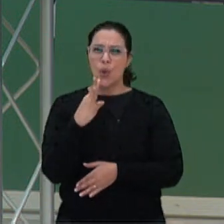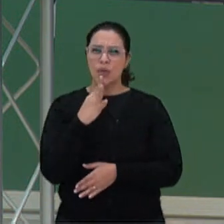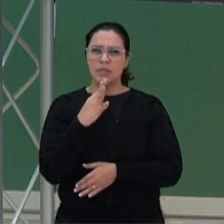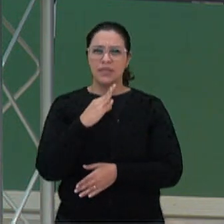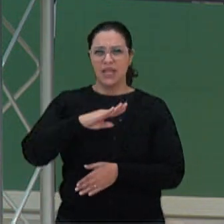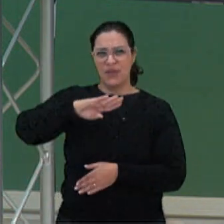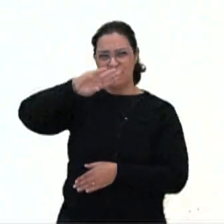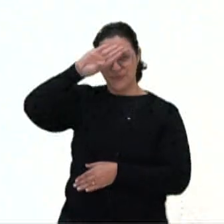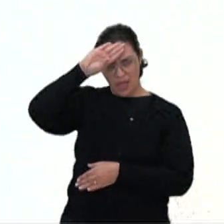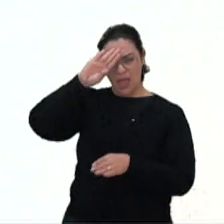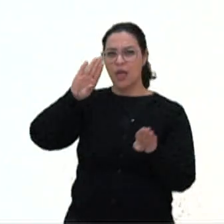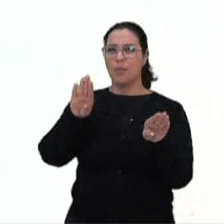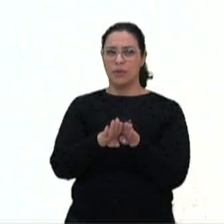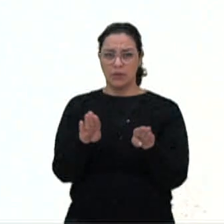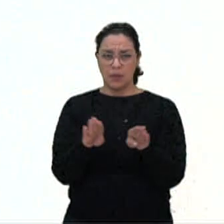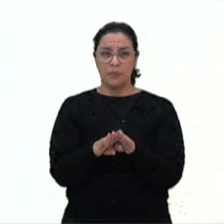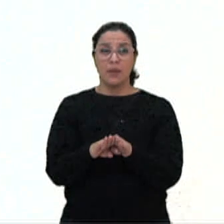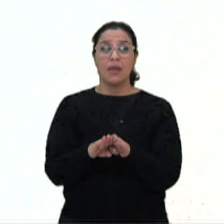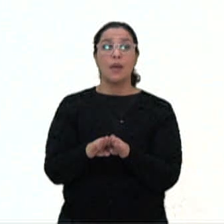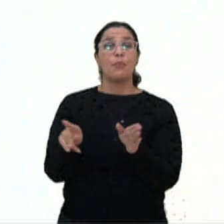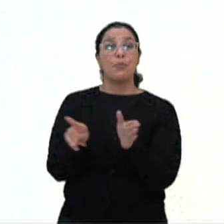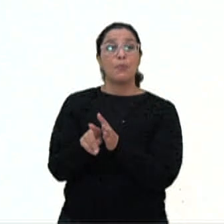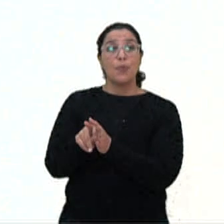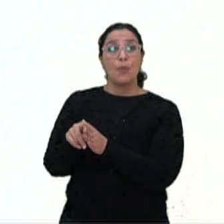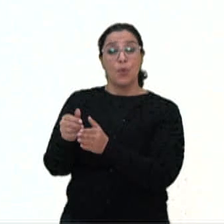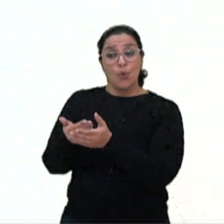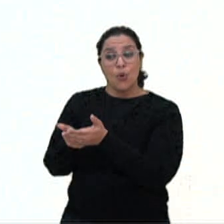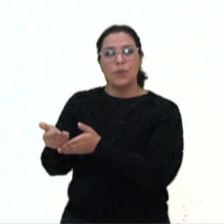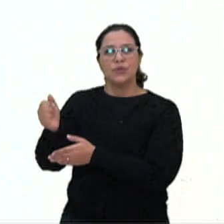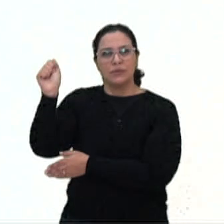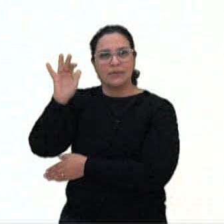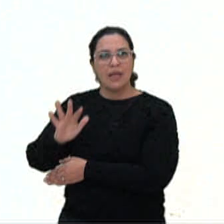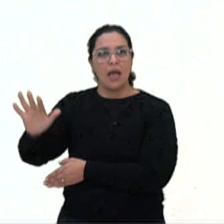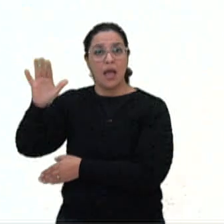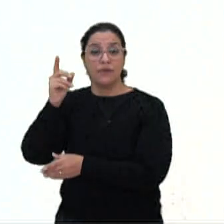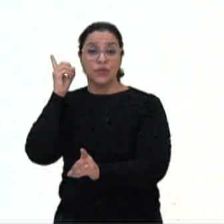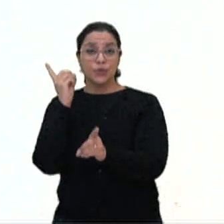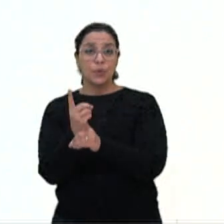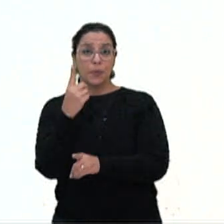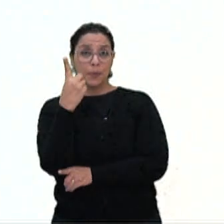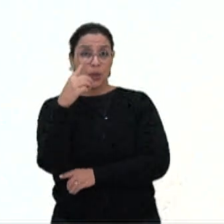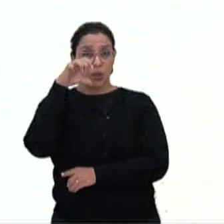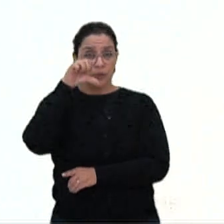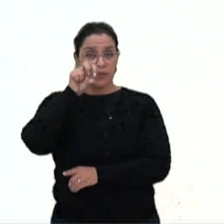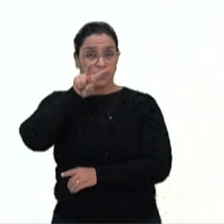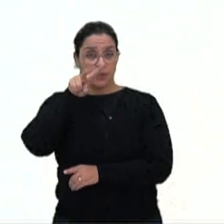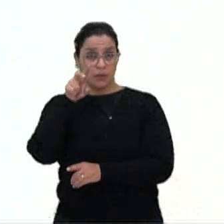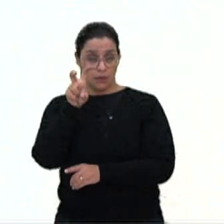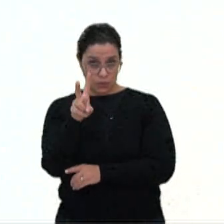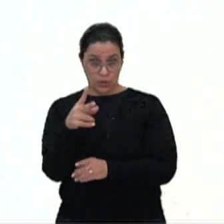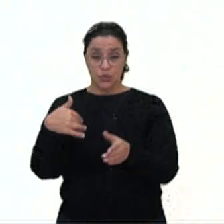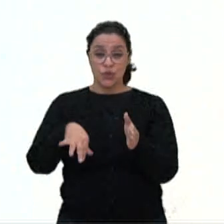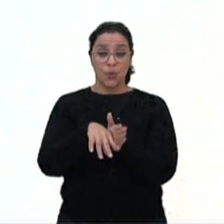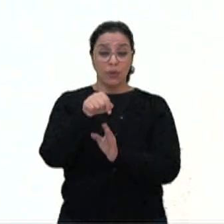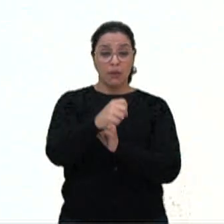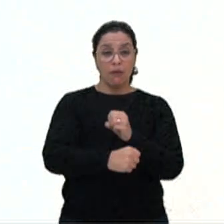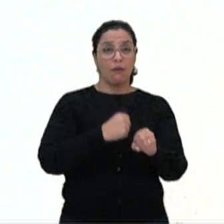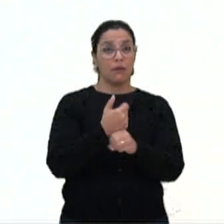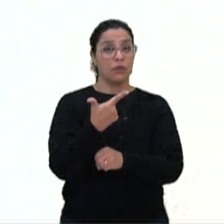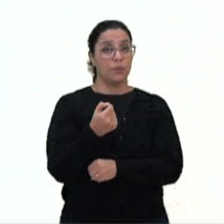febre chikungunya, também veio lá da África, foi descoberto ali em 1952 e só chegou no Brasil em